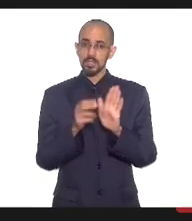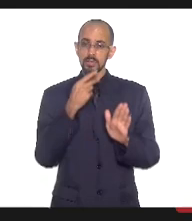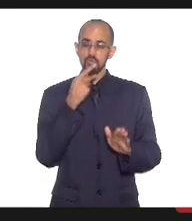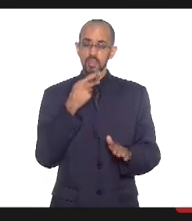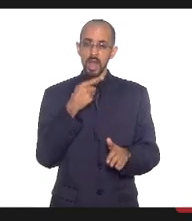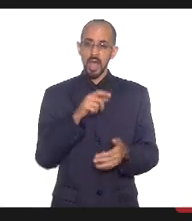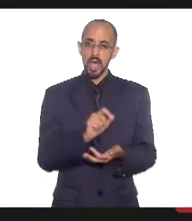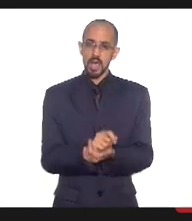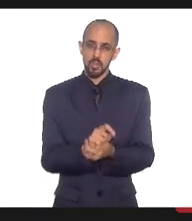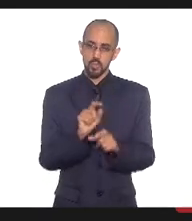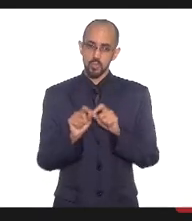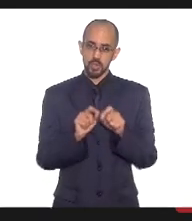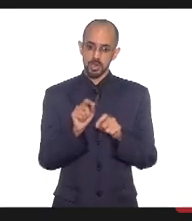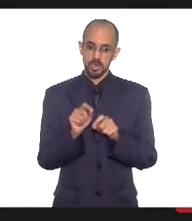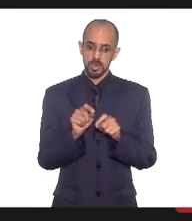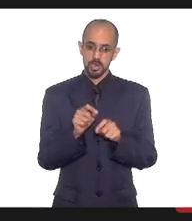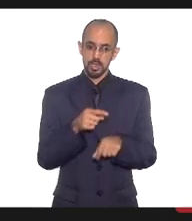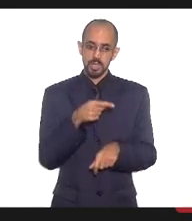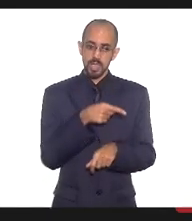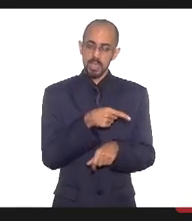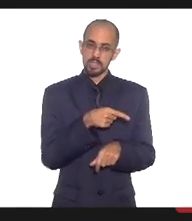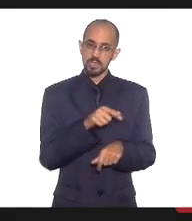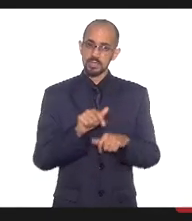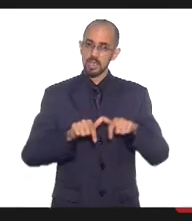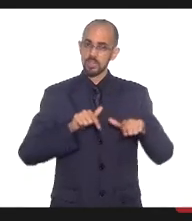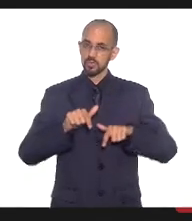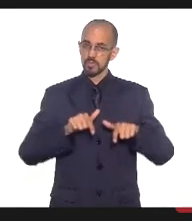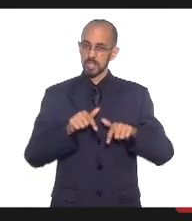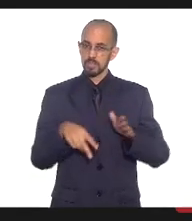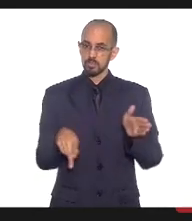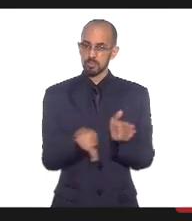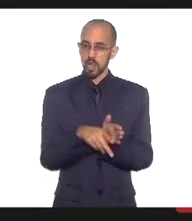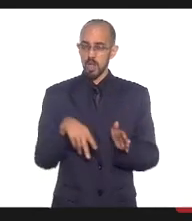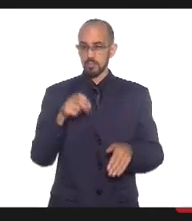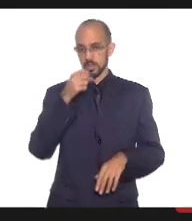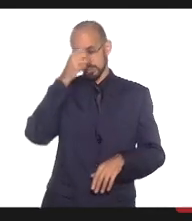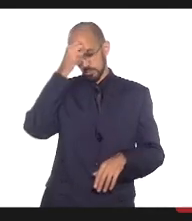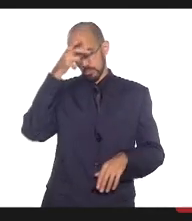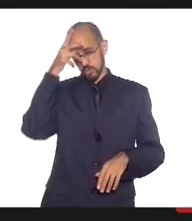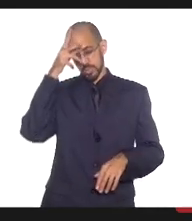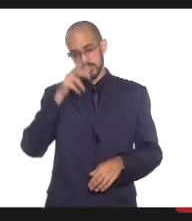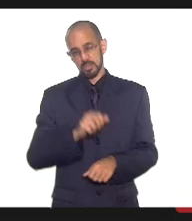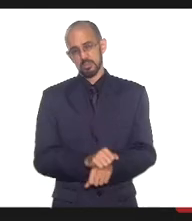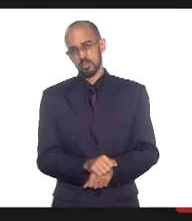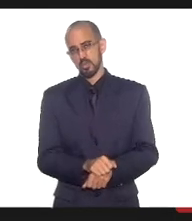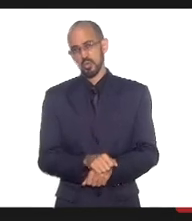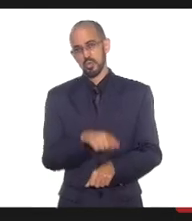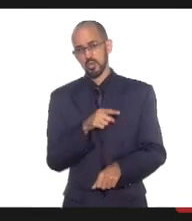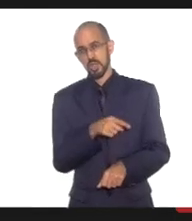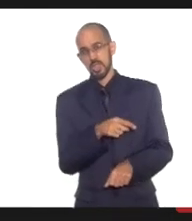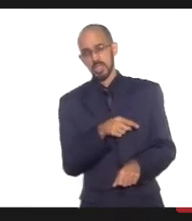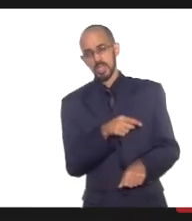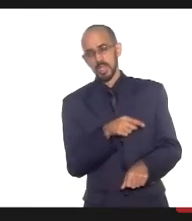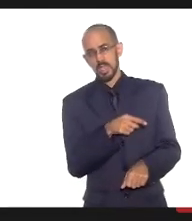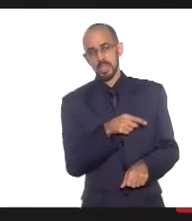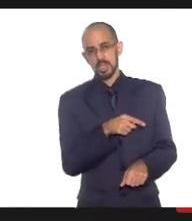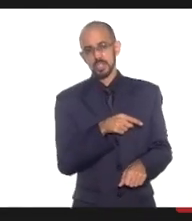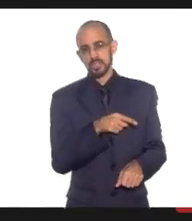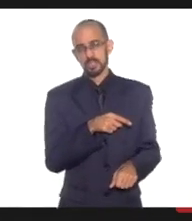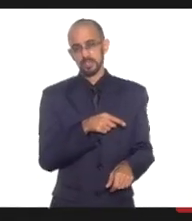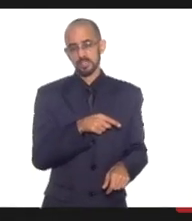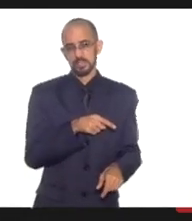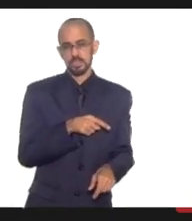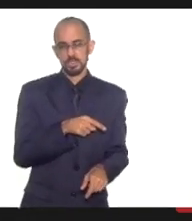que essas são atividades do município dos Municípios e que eles cobram